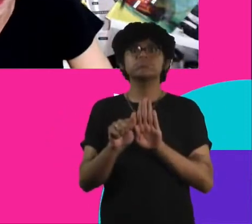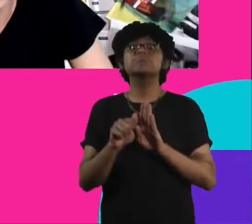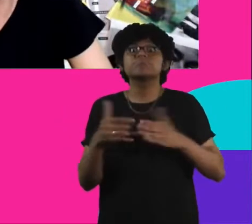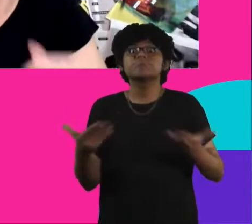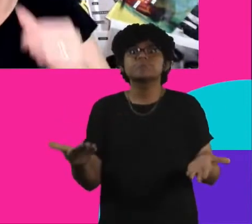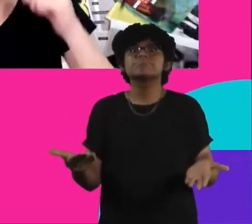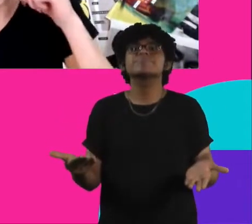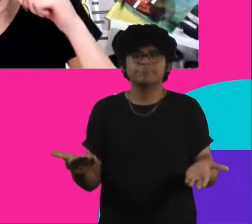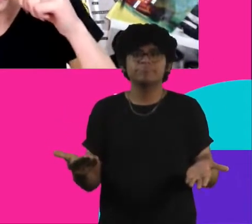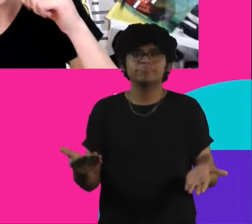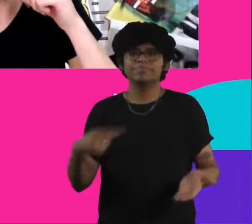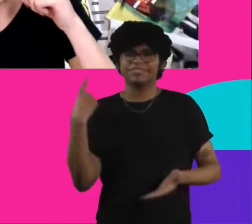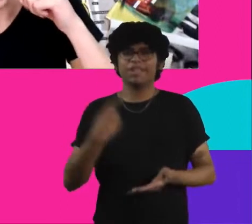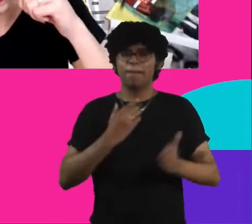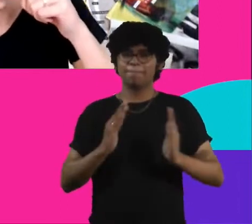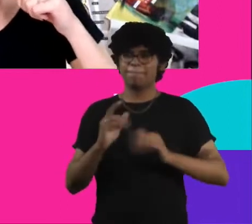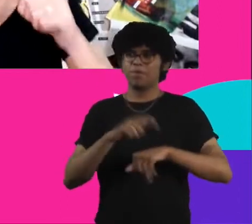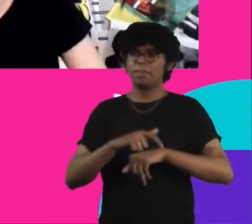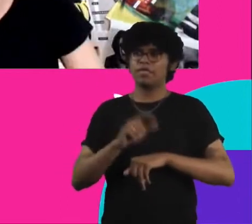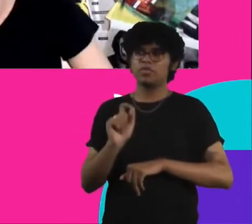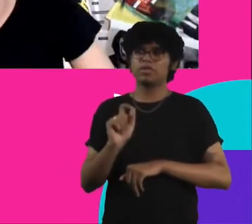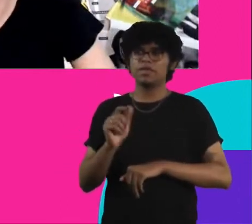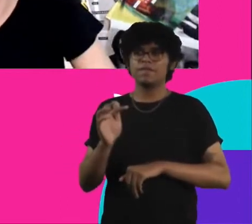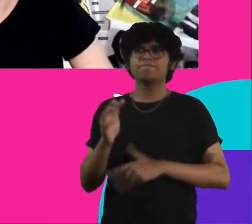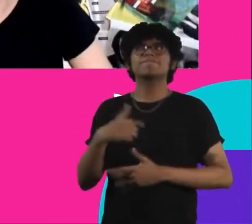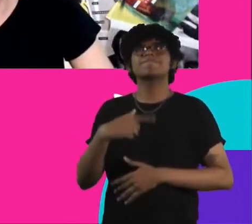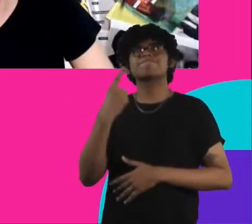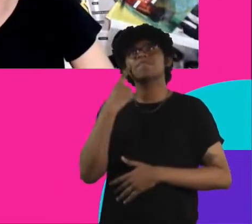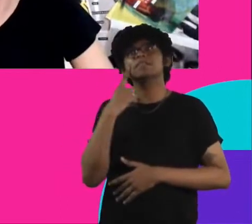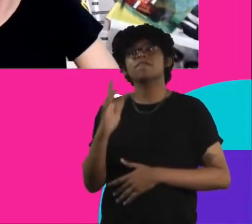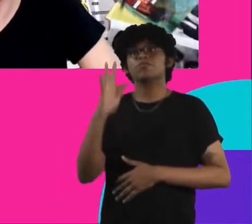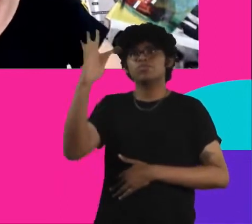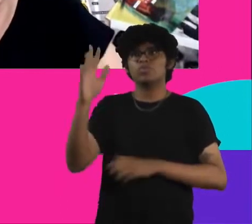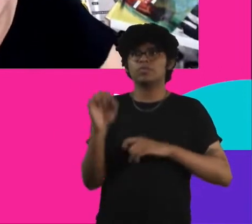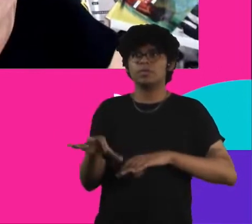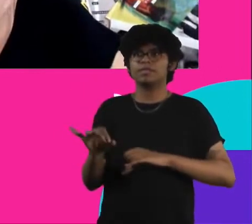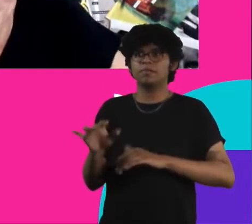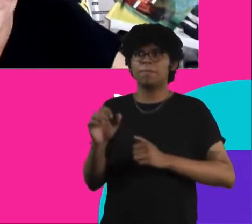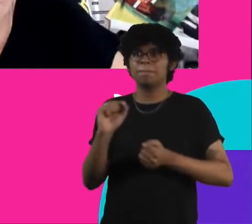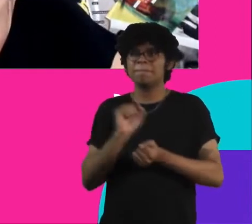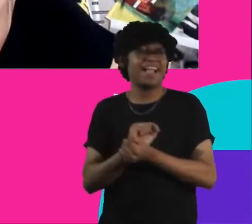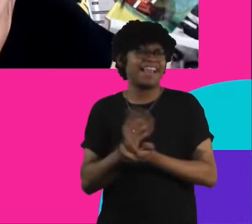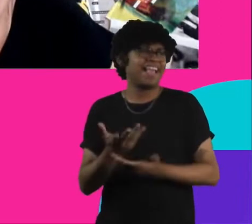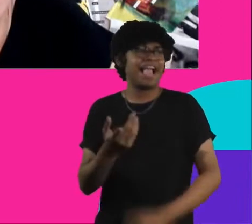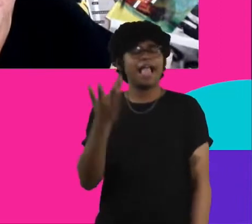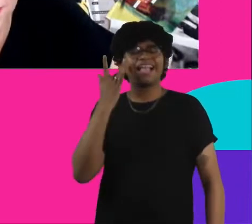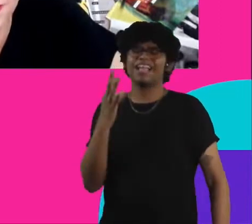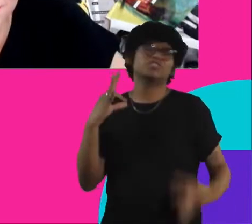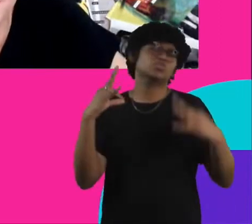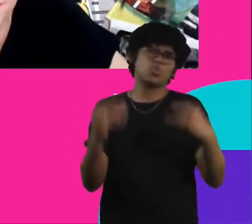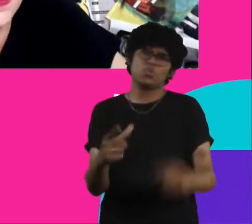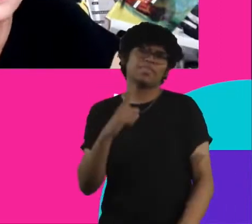fase, Camila, eu ando estudando muito isso sobre o futuro da educação, que é parar de achar que tudo vai ter resposta ou